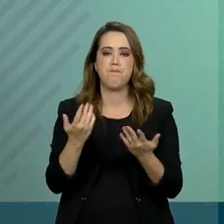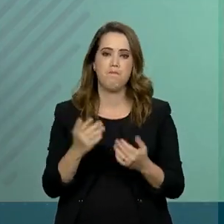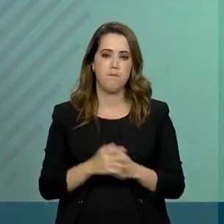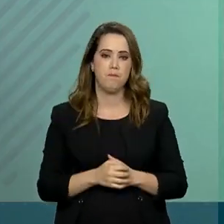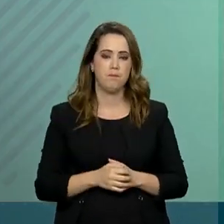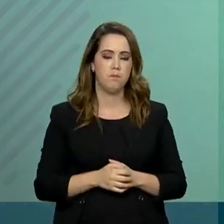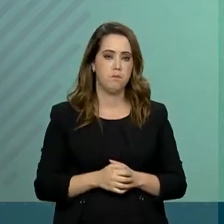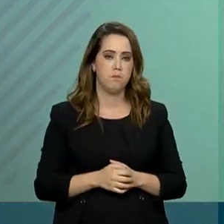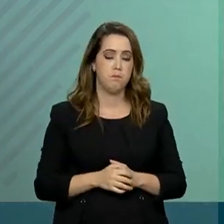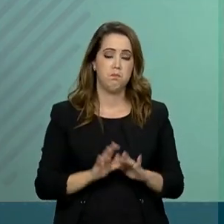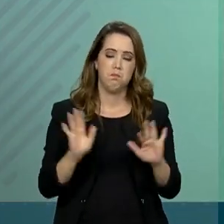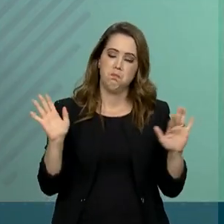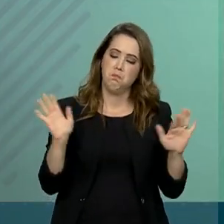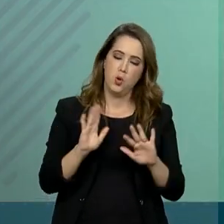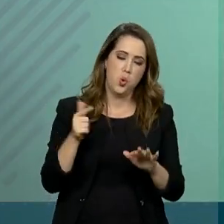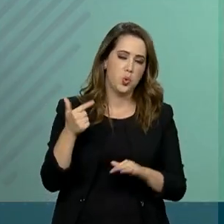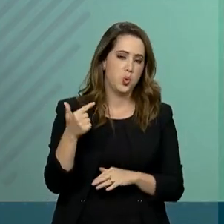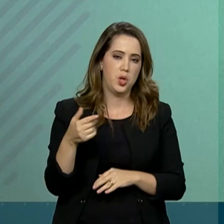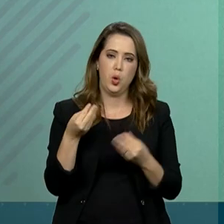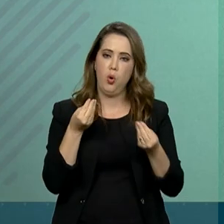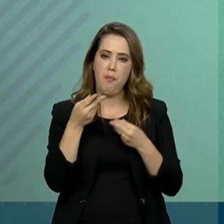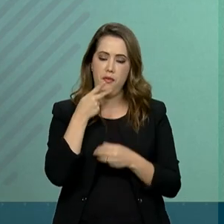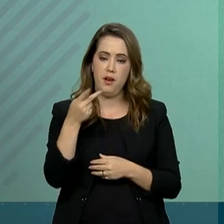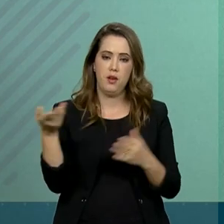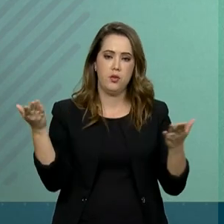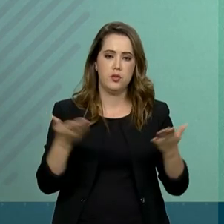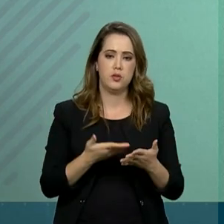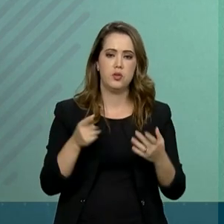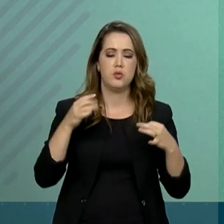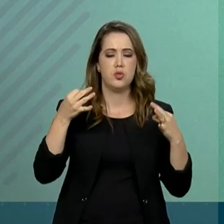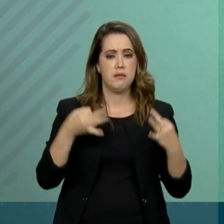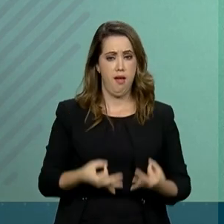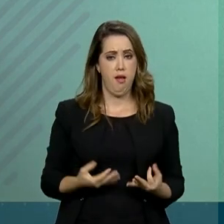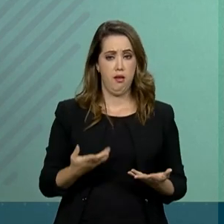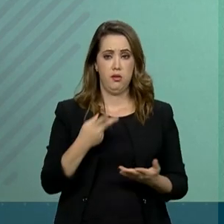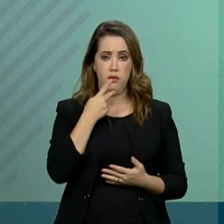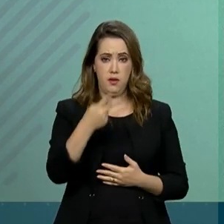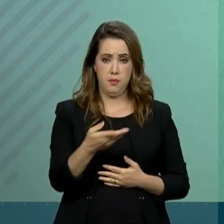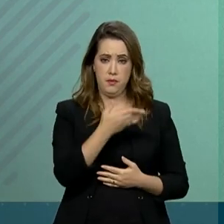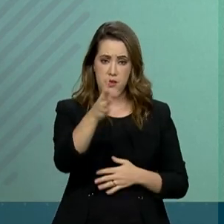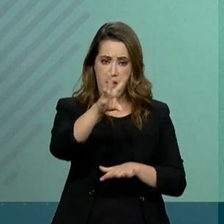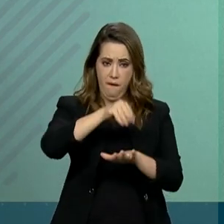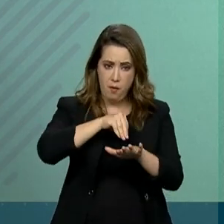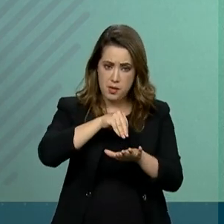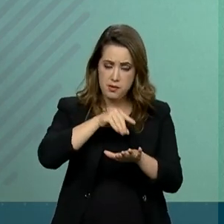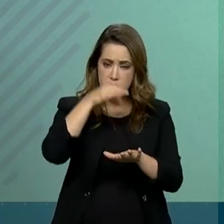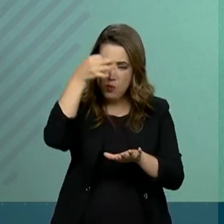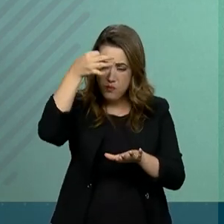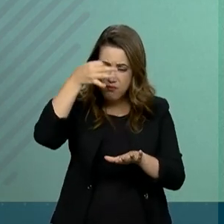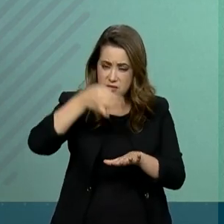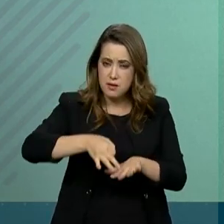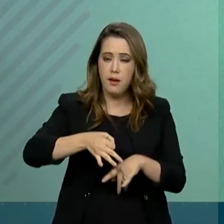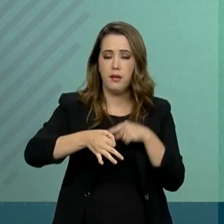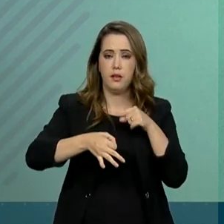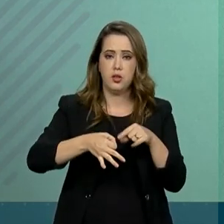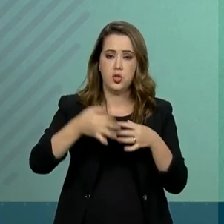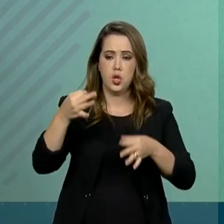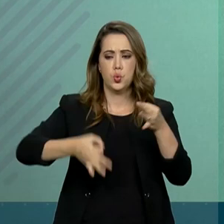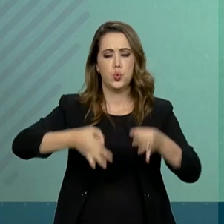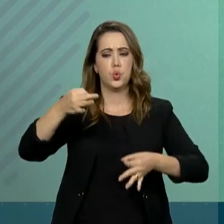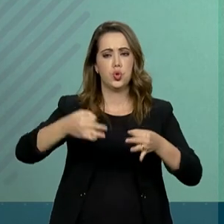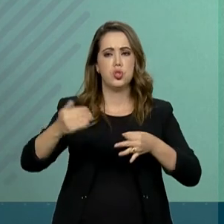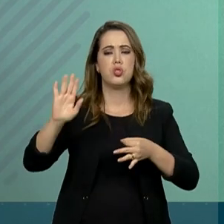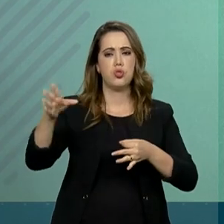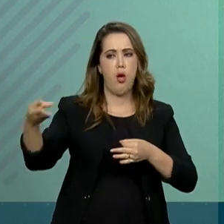ele não escolheu a forma eu não tenho é oficialmente a informação de que a solicitação judicial tenha